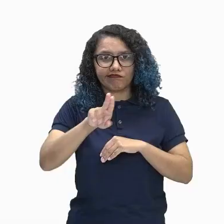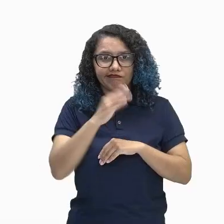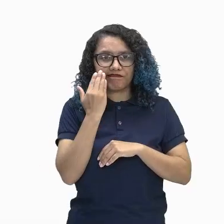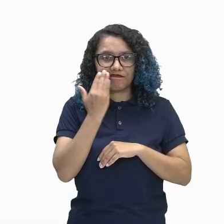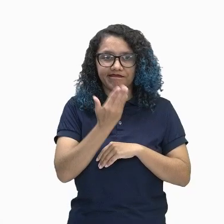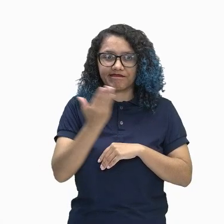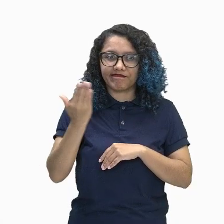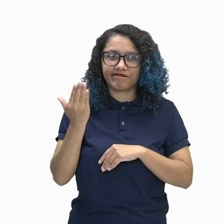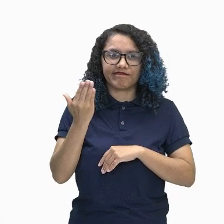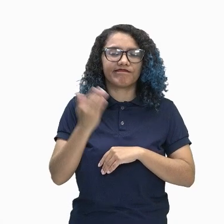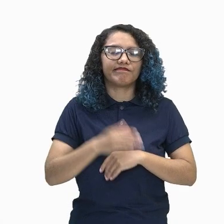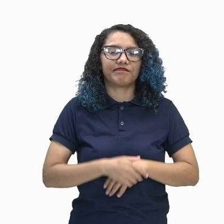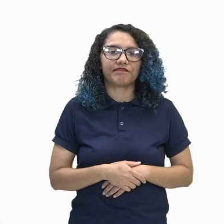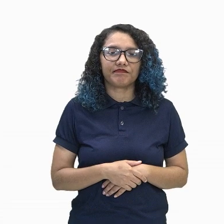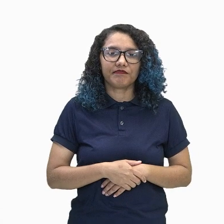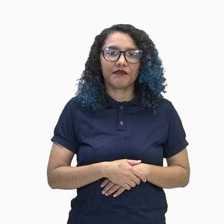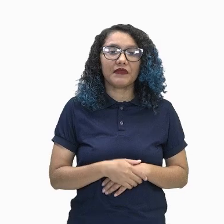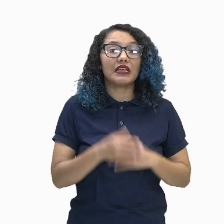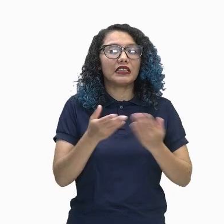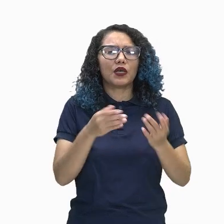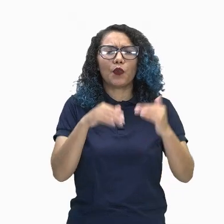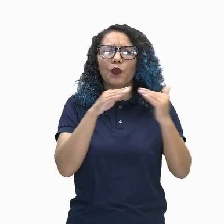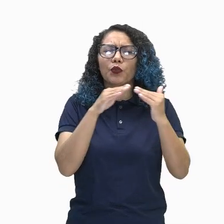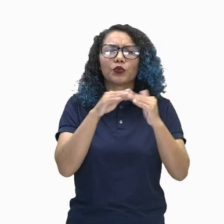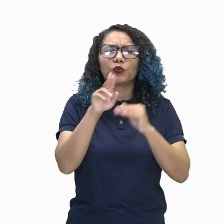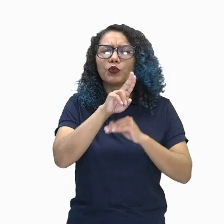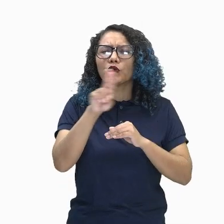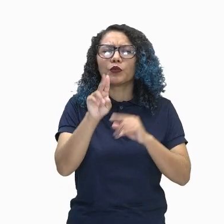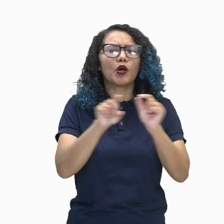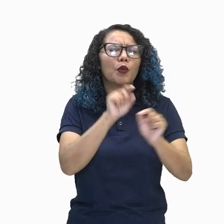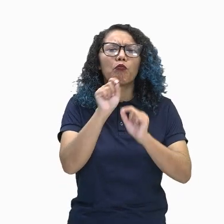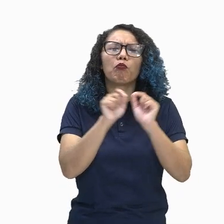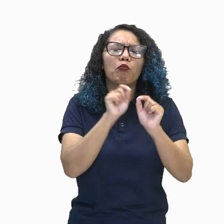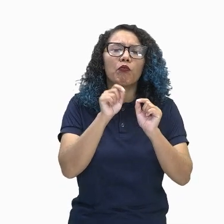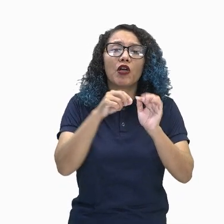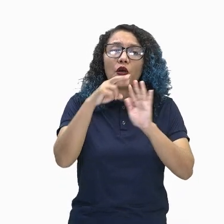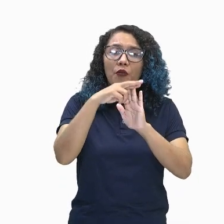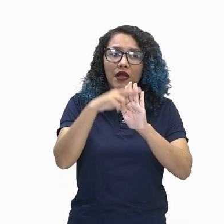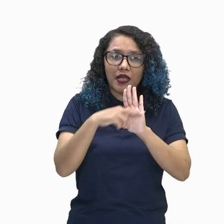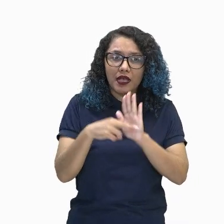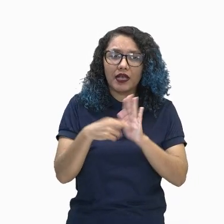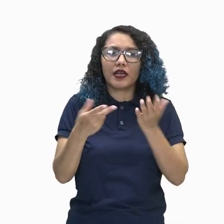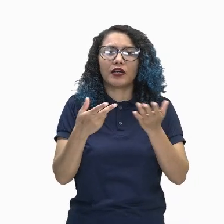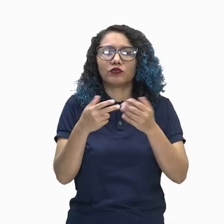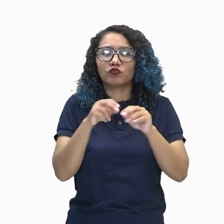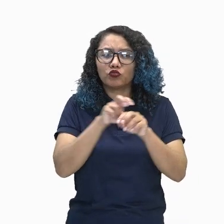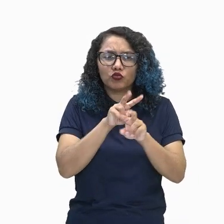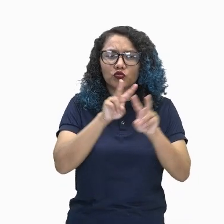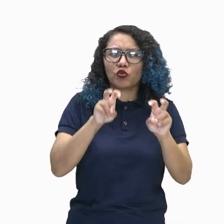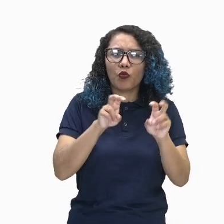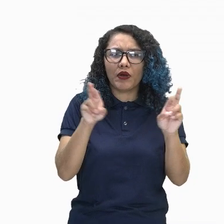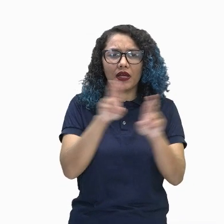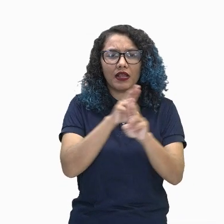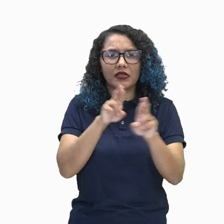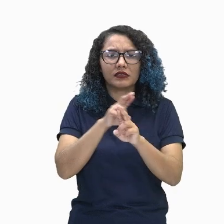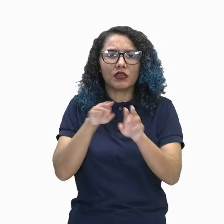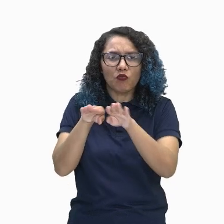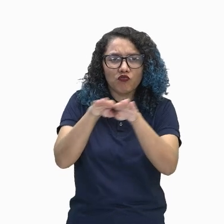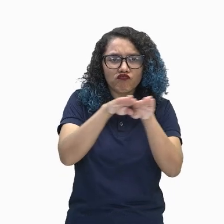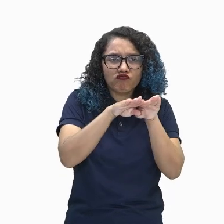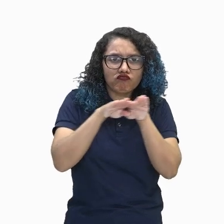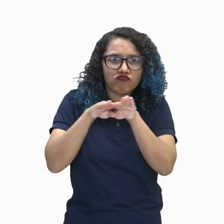aí para vocês o nosso texto. A concordância nominal é a regra que estabelece a relação de harmonia entre